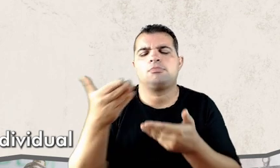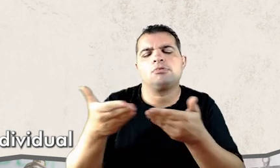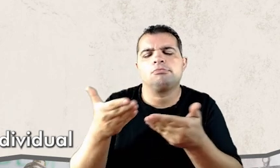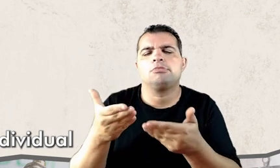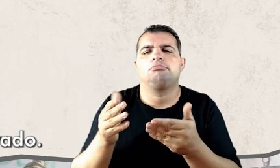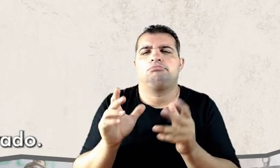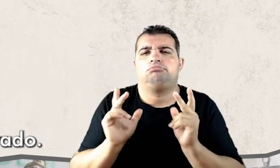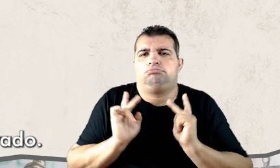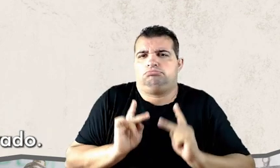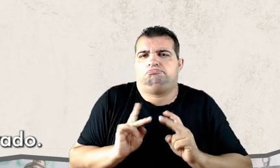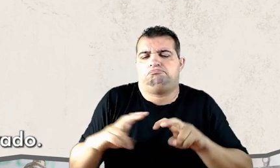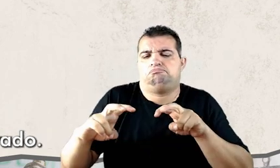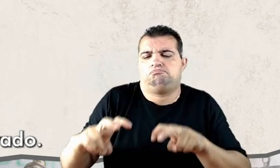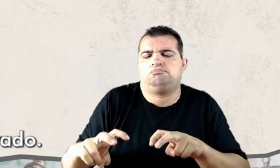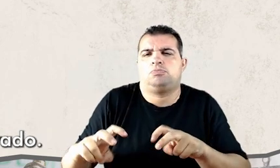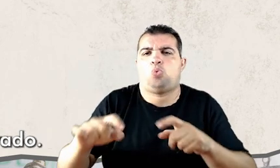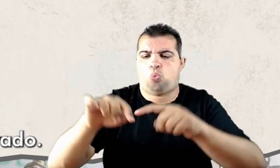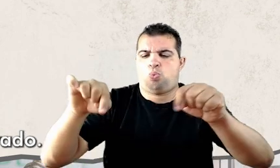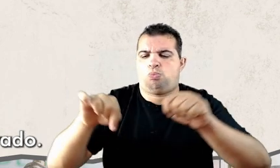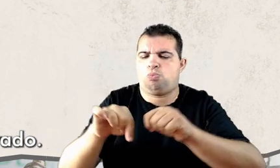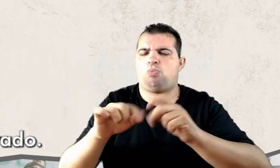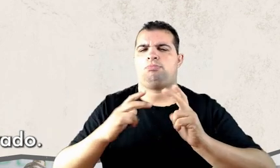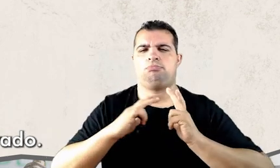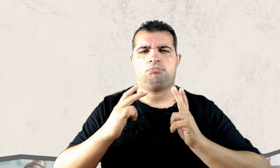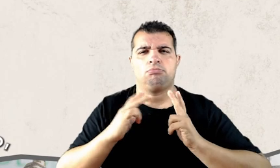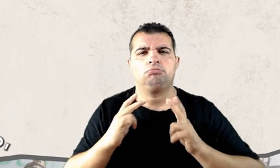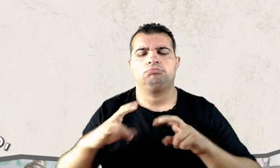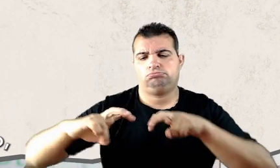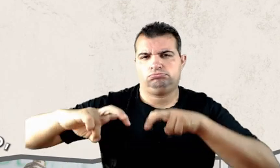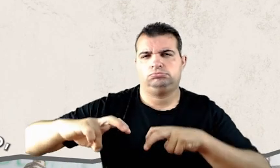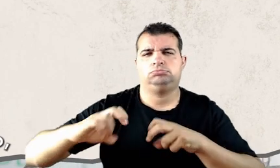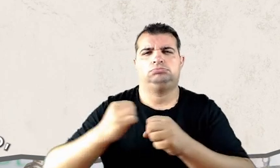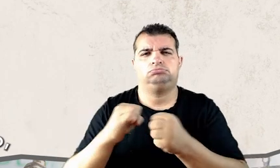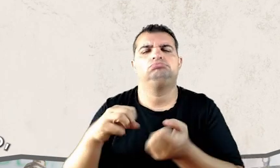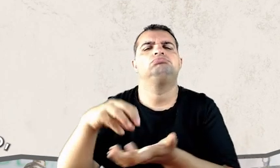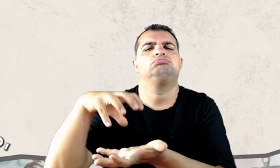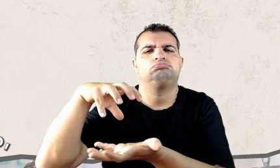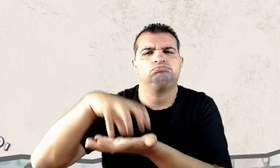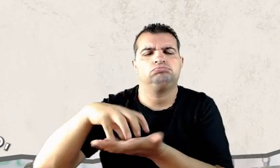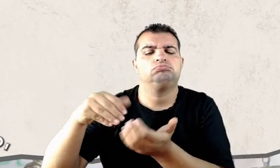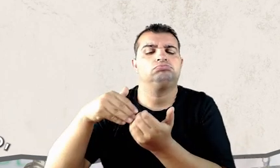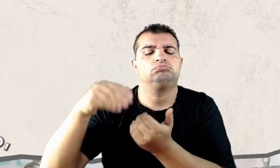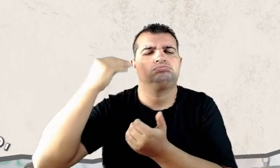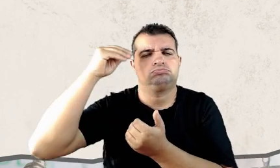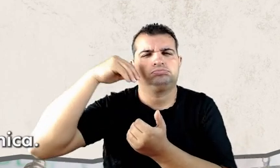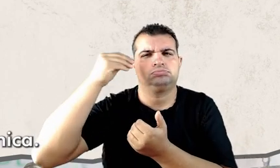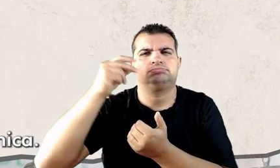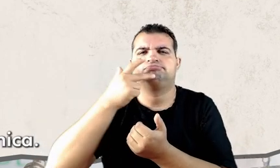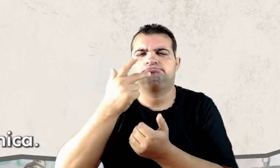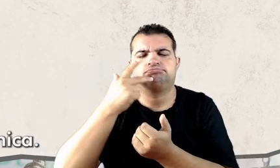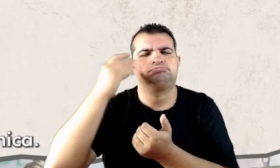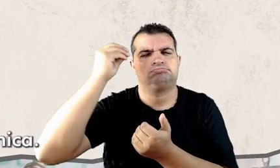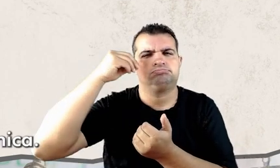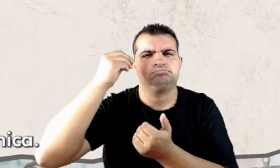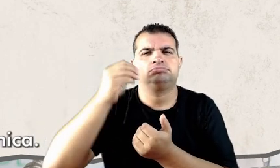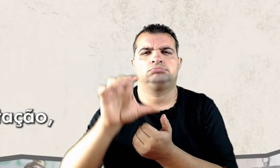atendimento individual num modelo de consultório privado, né, que é a grande marca da psicologia no seu começo, que é a